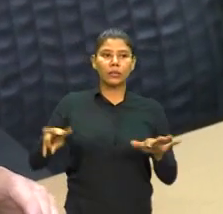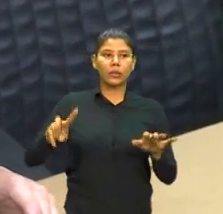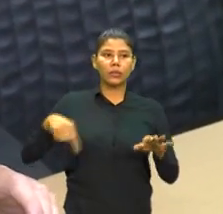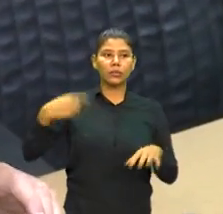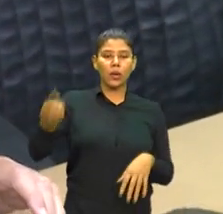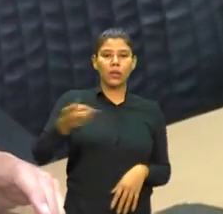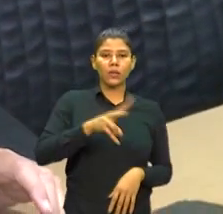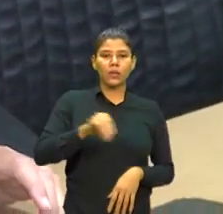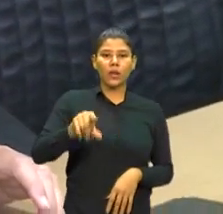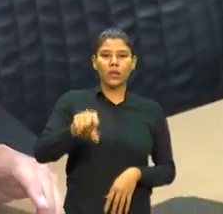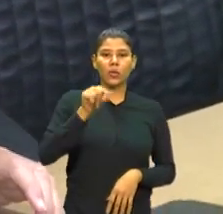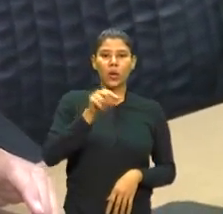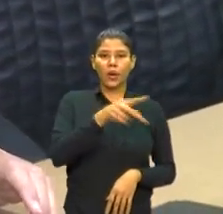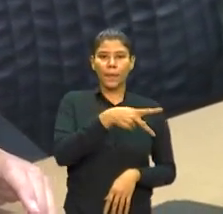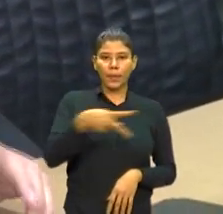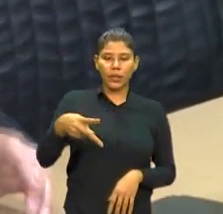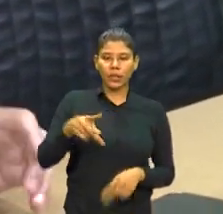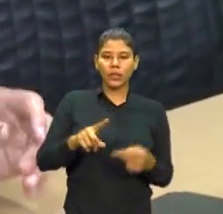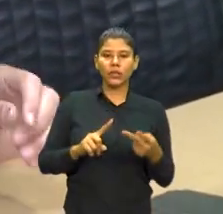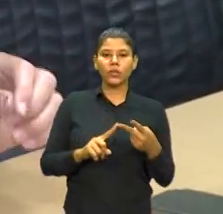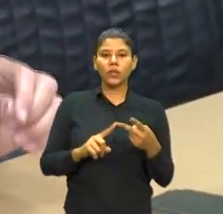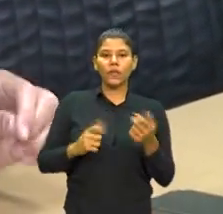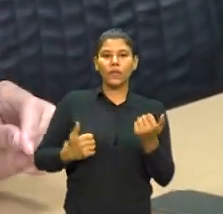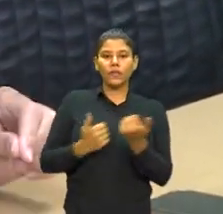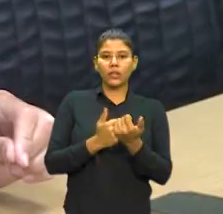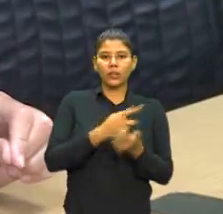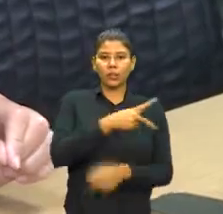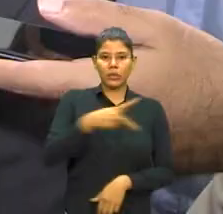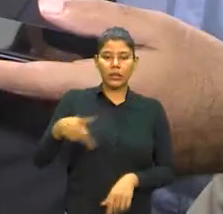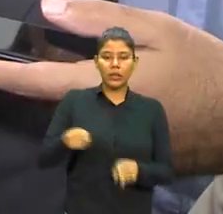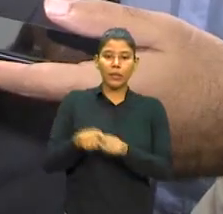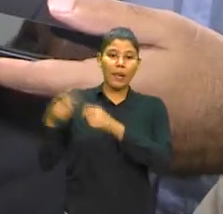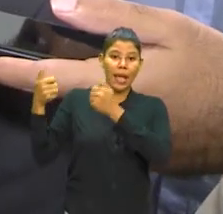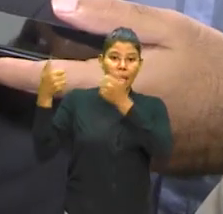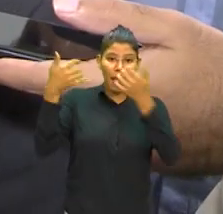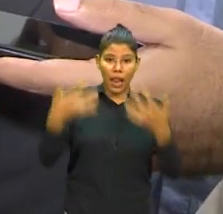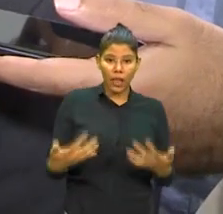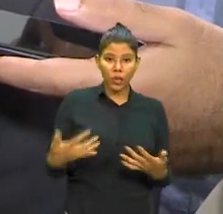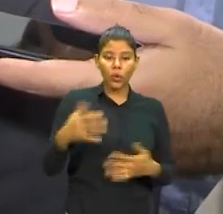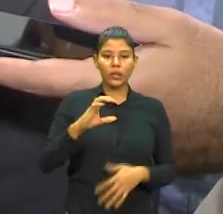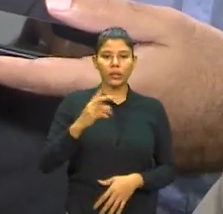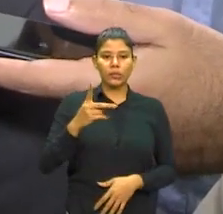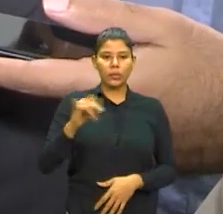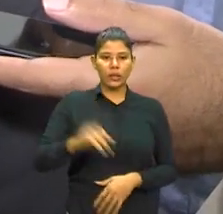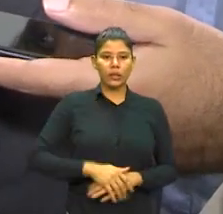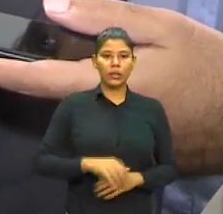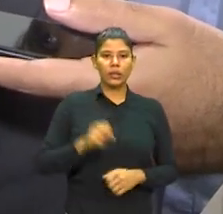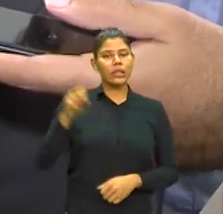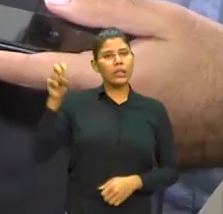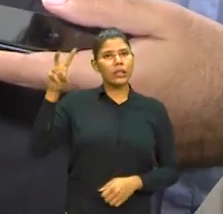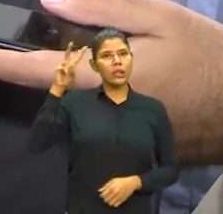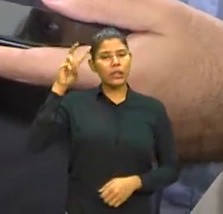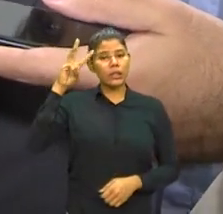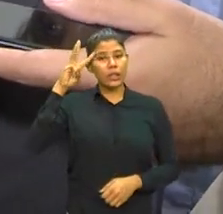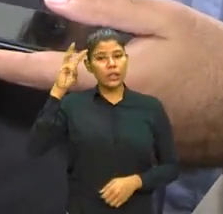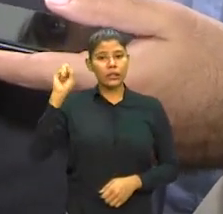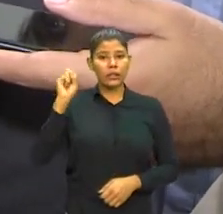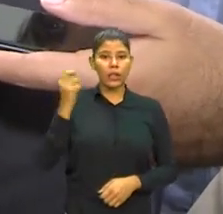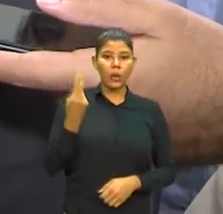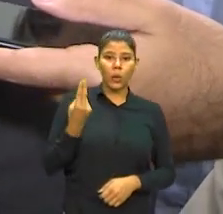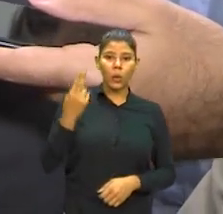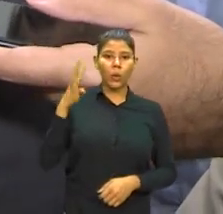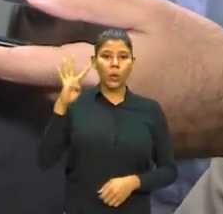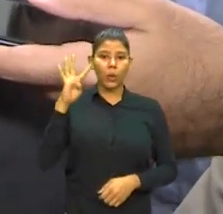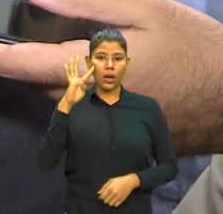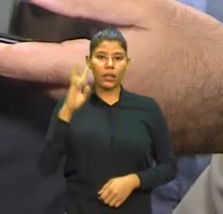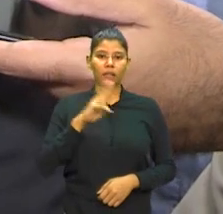nomes do presidente vice-presidente e relator da CPI na próxima semana terça ou quarta-feira da próxima semana nós estaremos